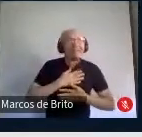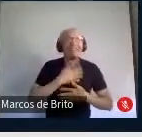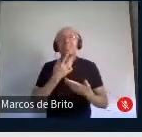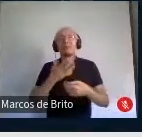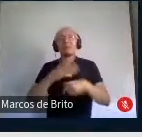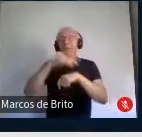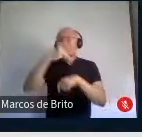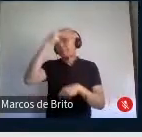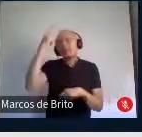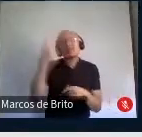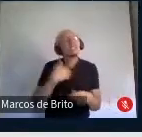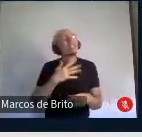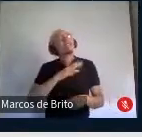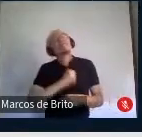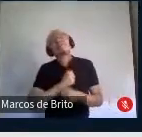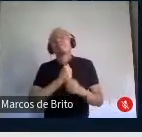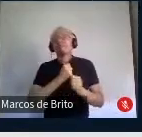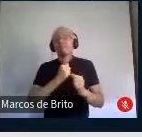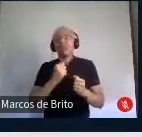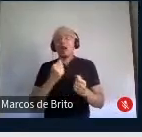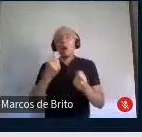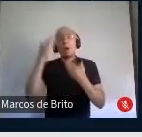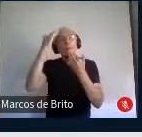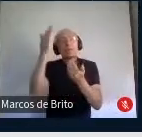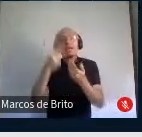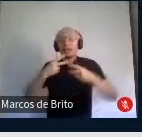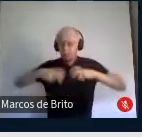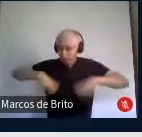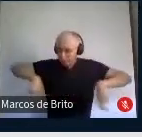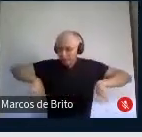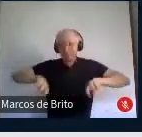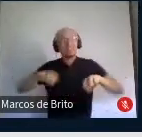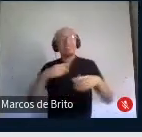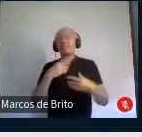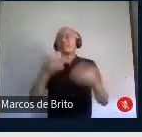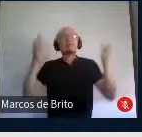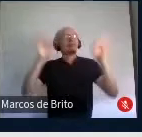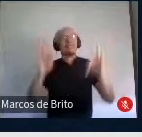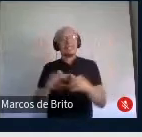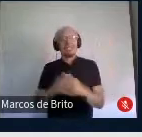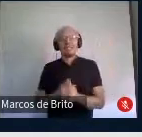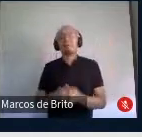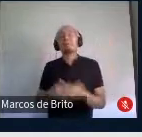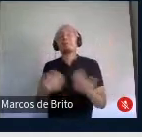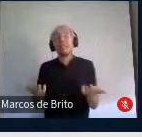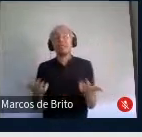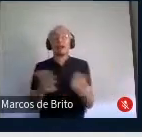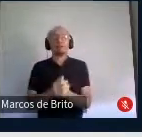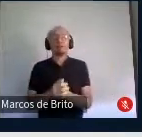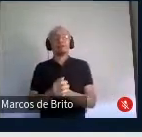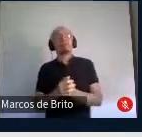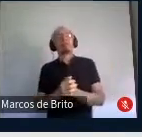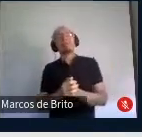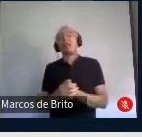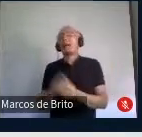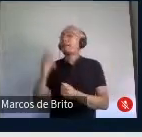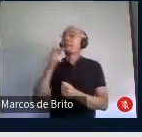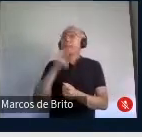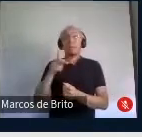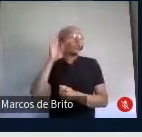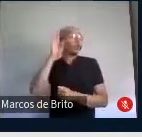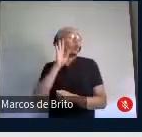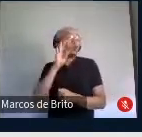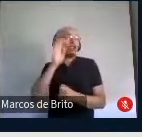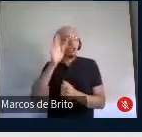Muito obrigada pela participação da banca. Estou muito feliz. Bom, então, como a professora Tucci